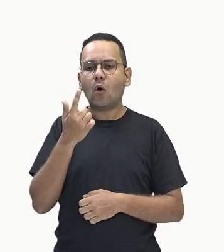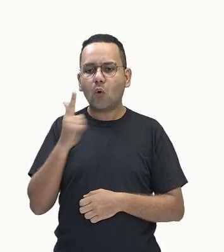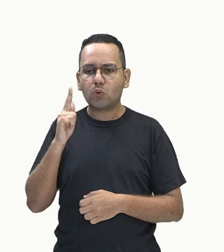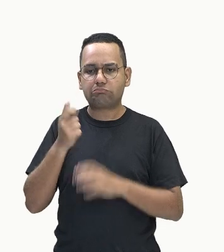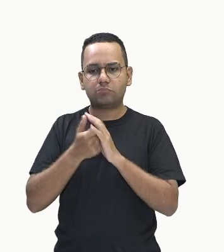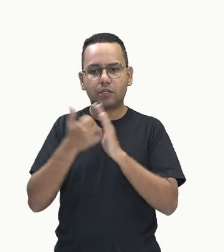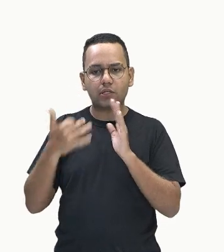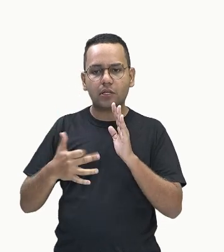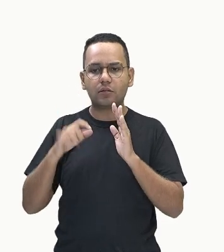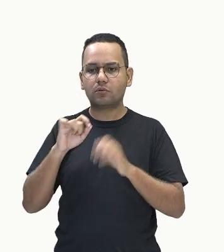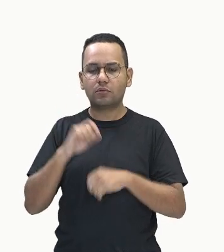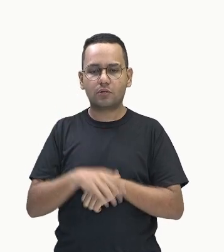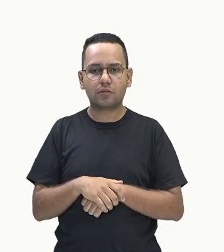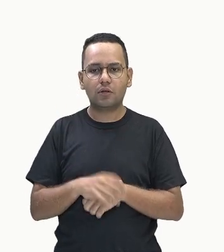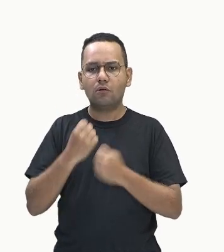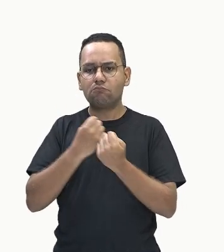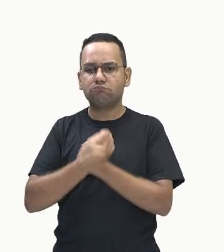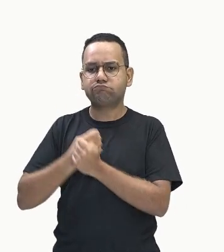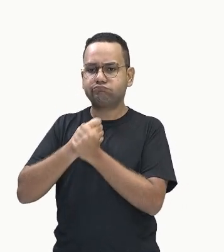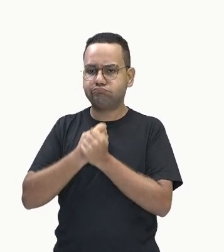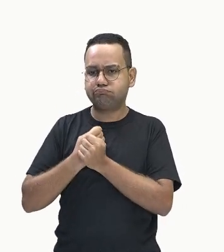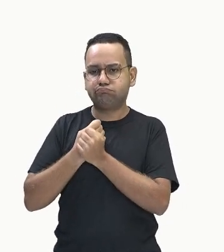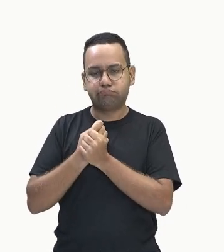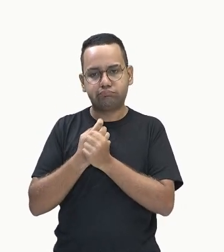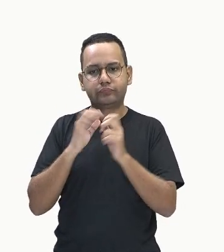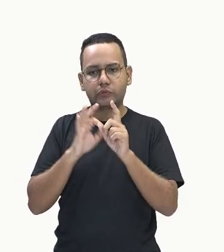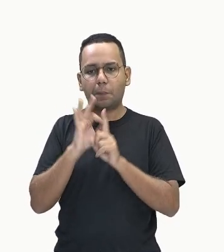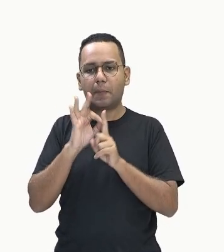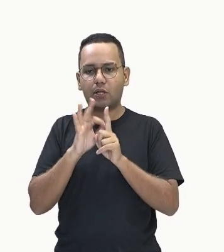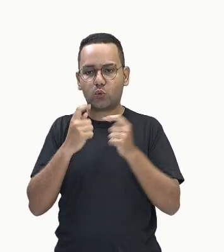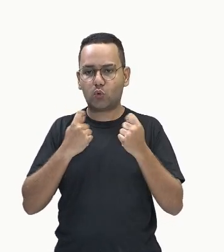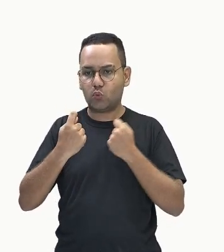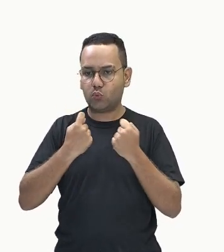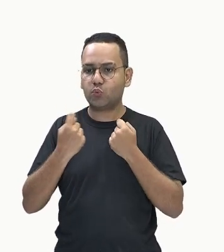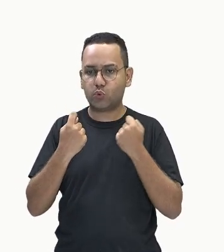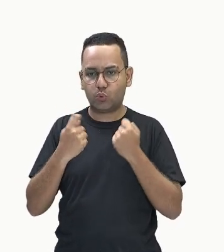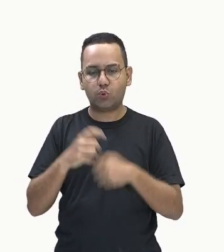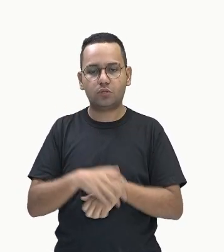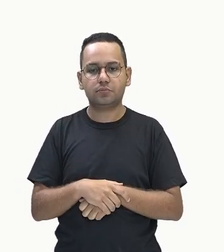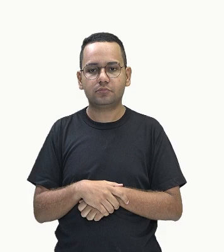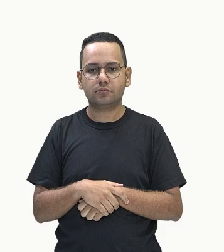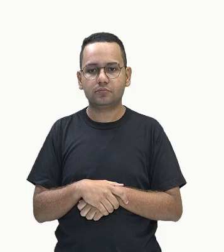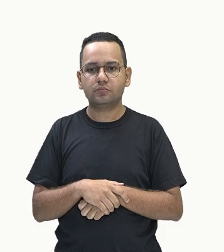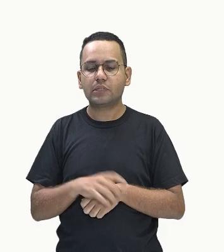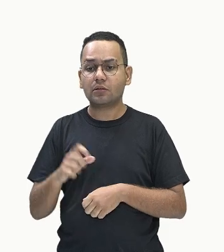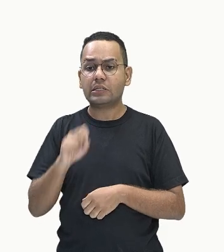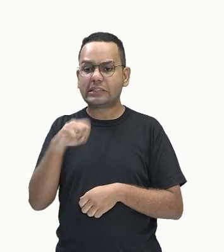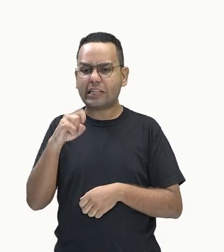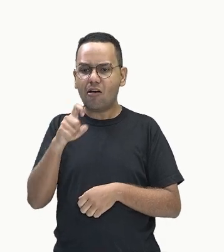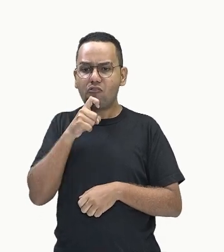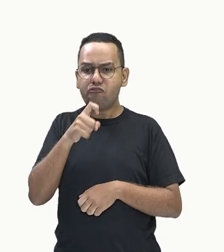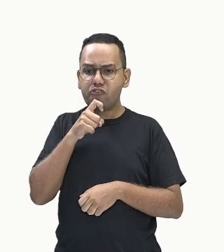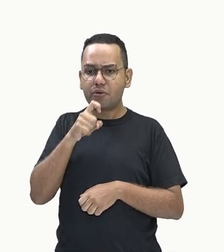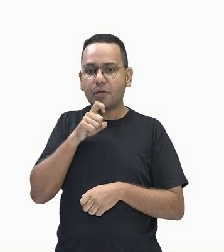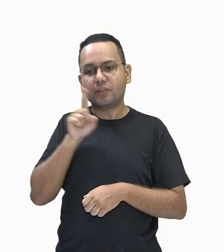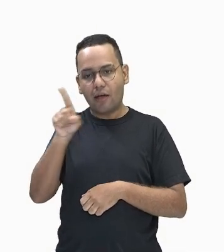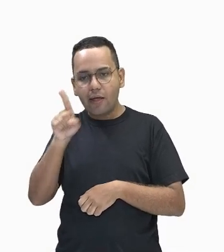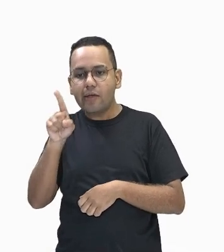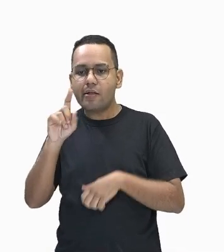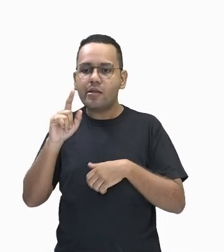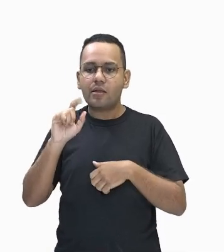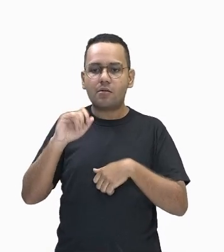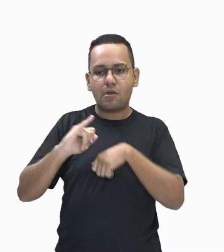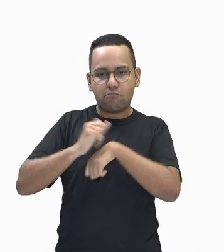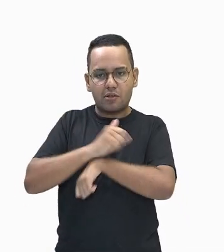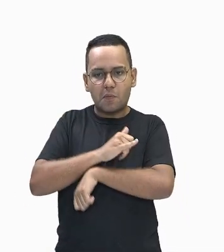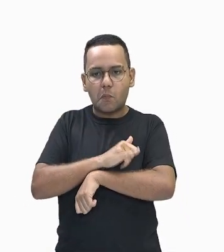permite um isolamento térmico, né? Esse tecido ele consegue fazer com que a gente resista mais ao frio, por exemplo. Já o tecido conjuntivo